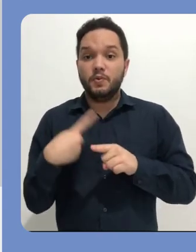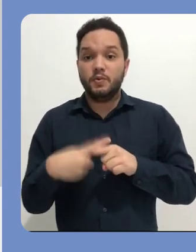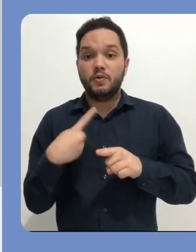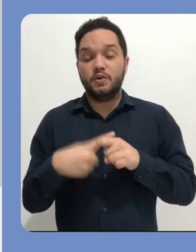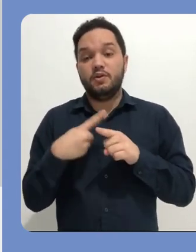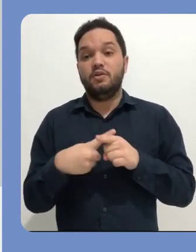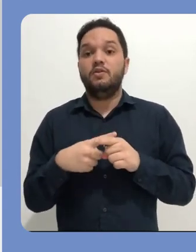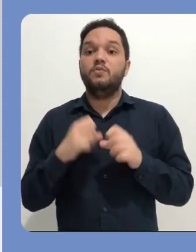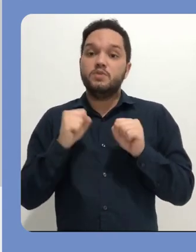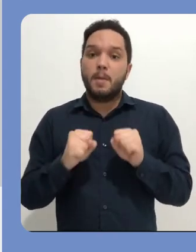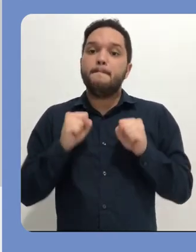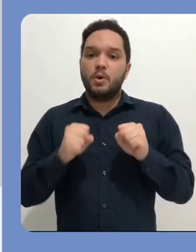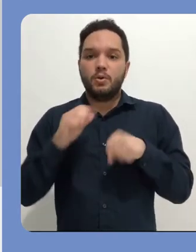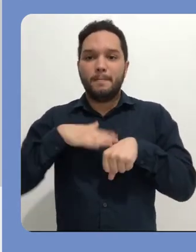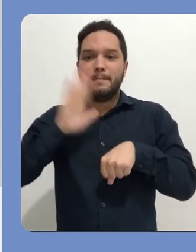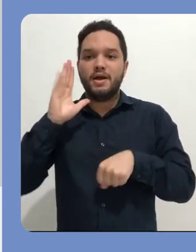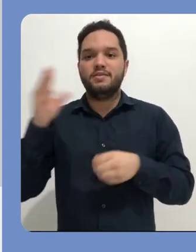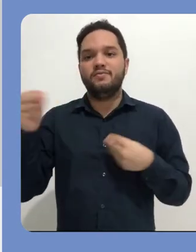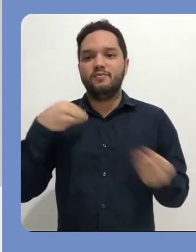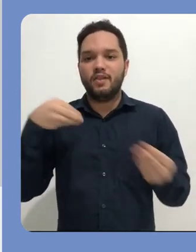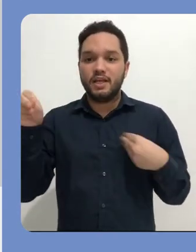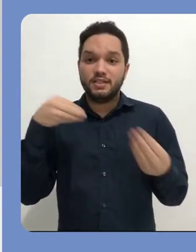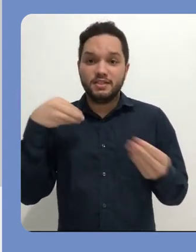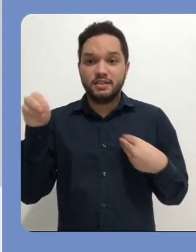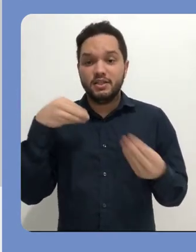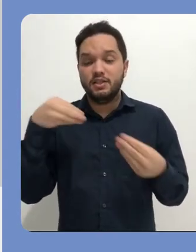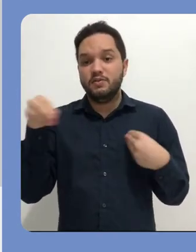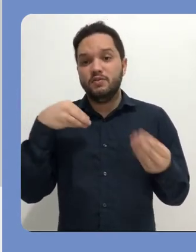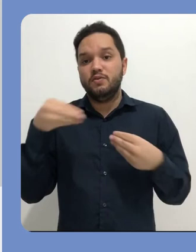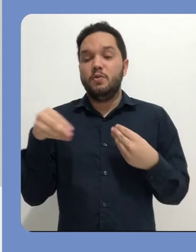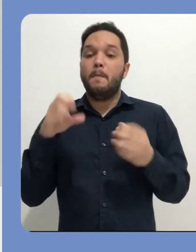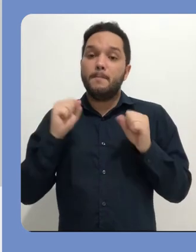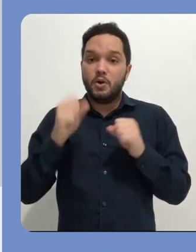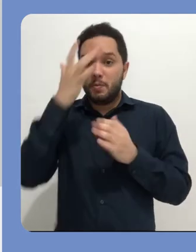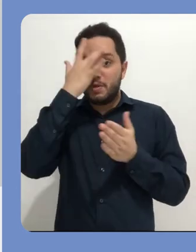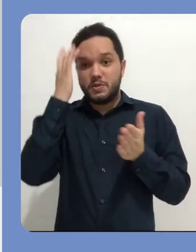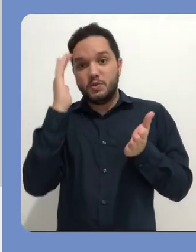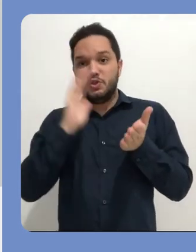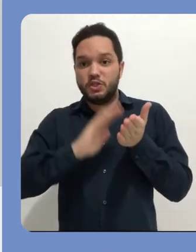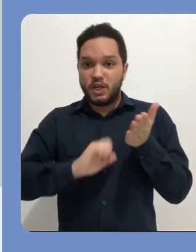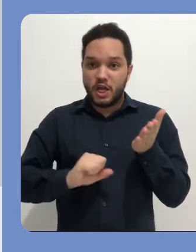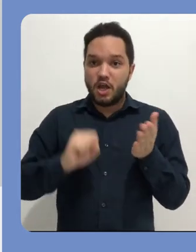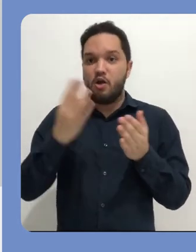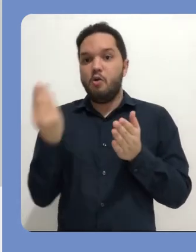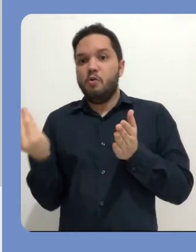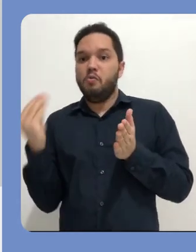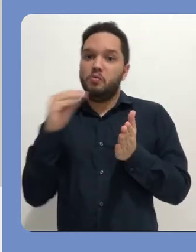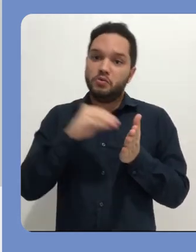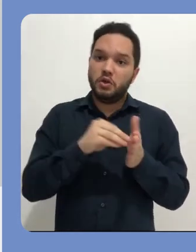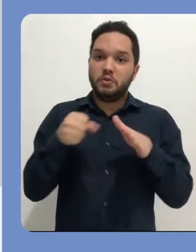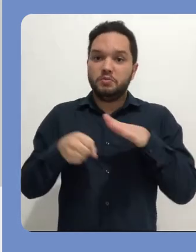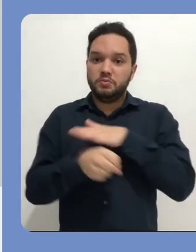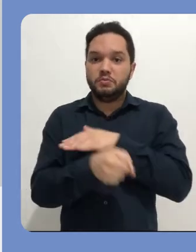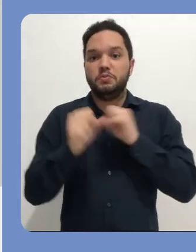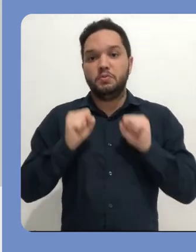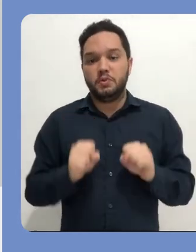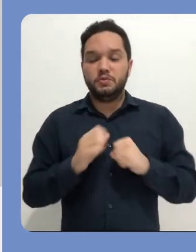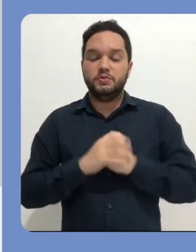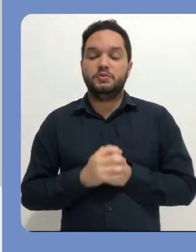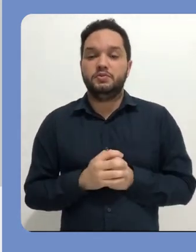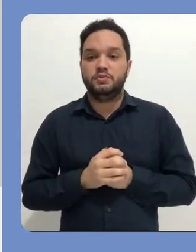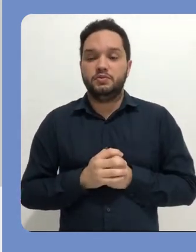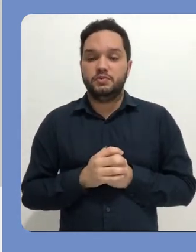recurso é porque você tem maior flexibilidade de incluir ou retirar candidatos ao